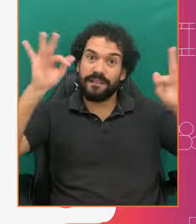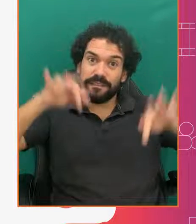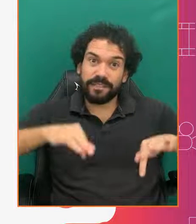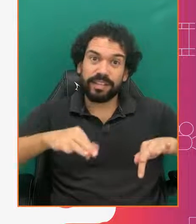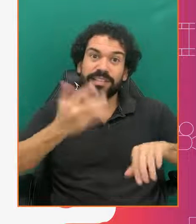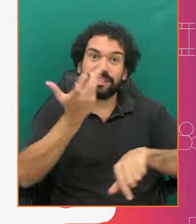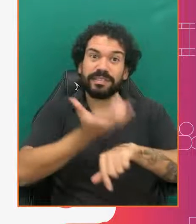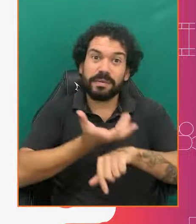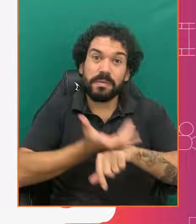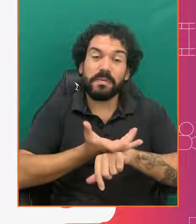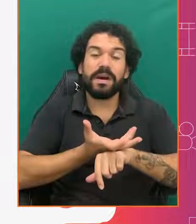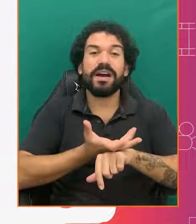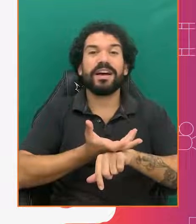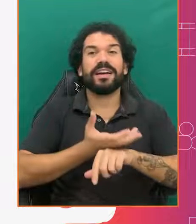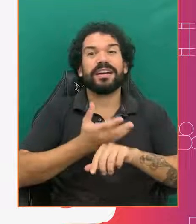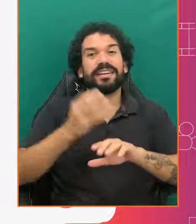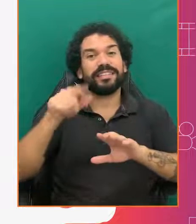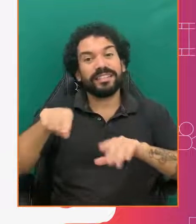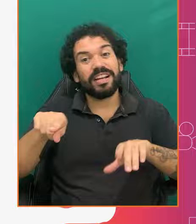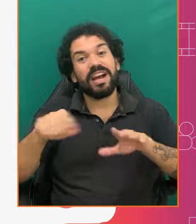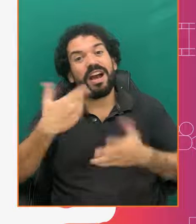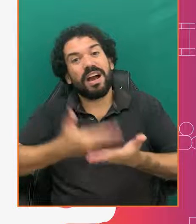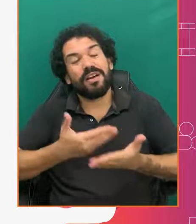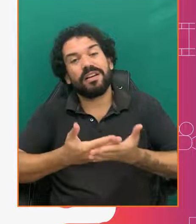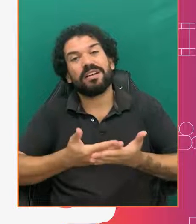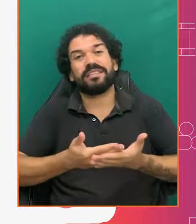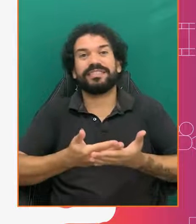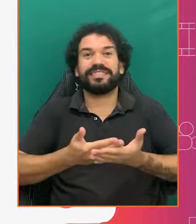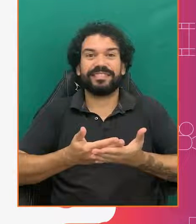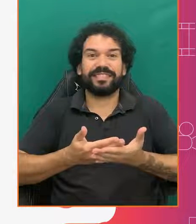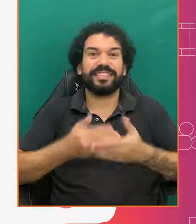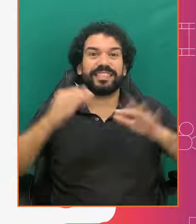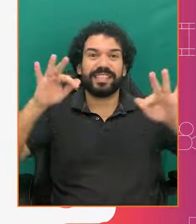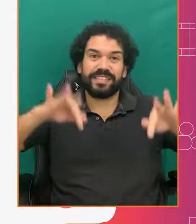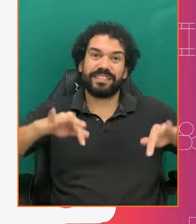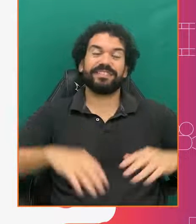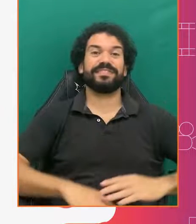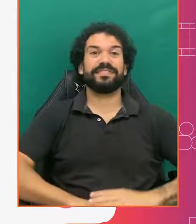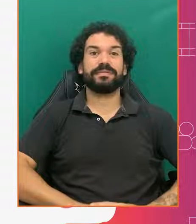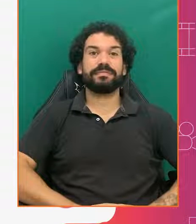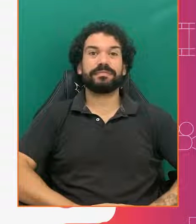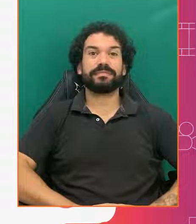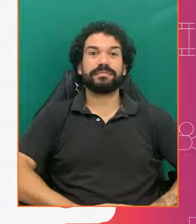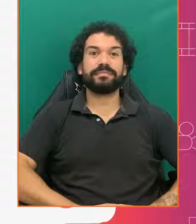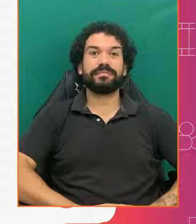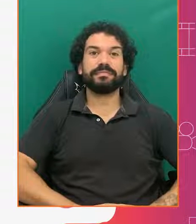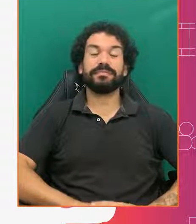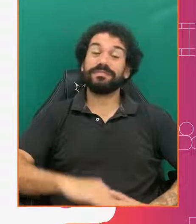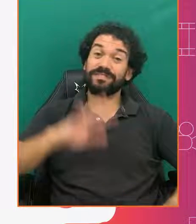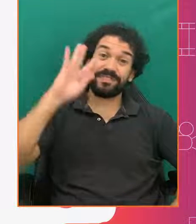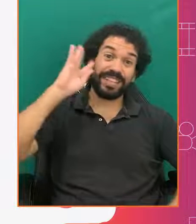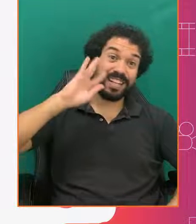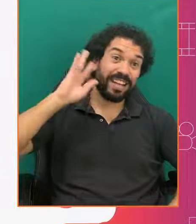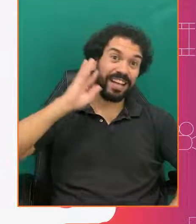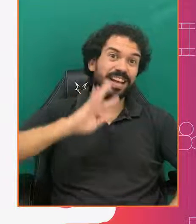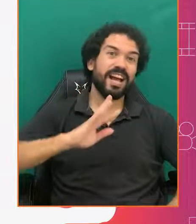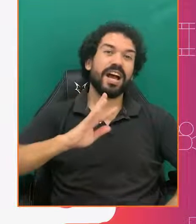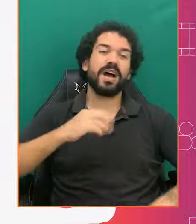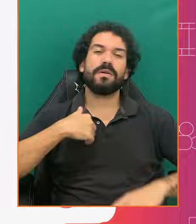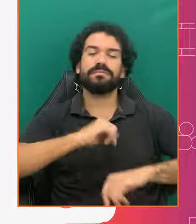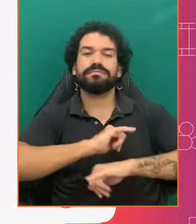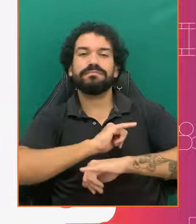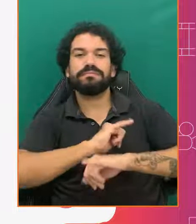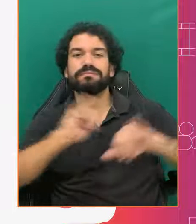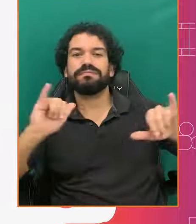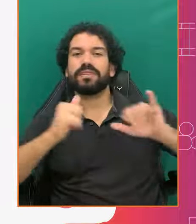unidade, o módulo e chegando também ao final dessa disciplina. Foi muito legal passar